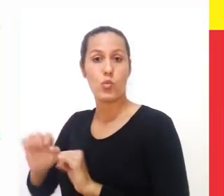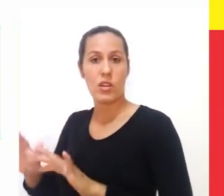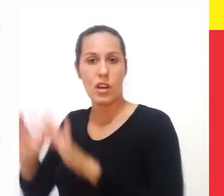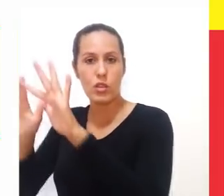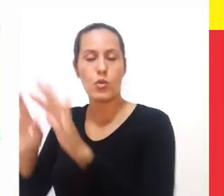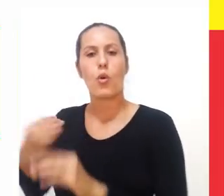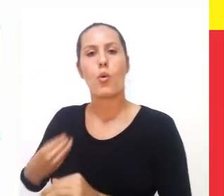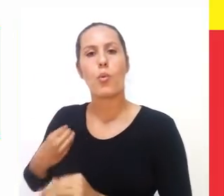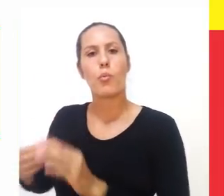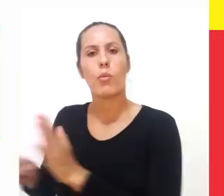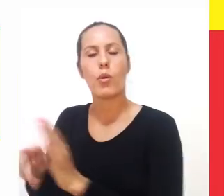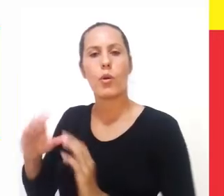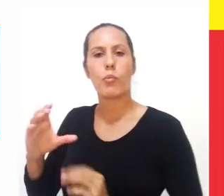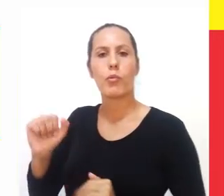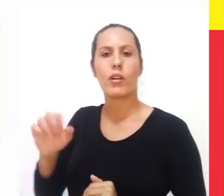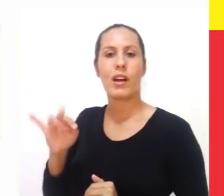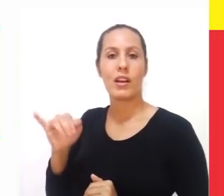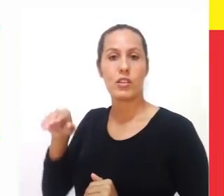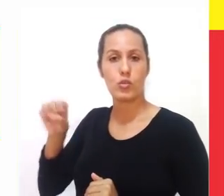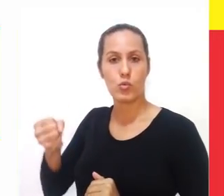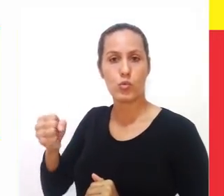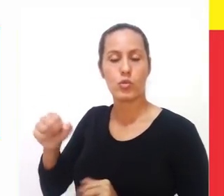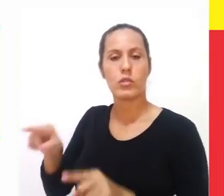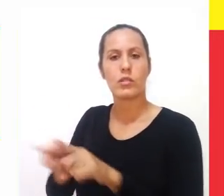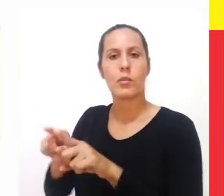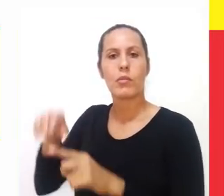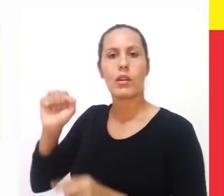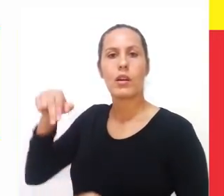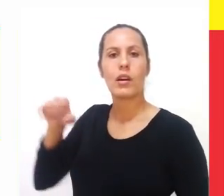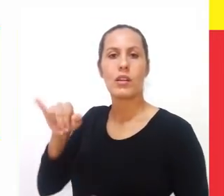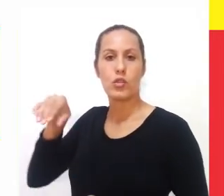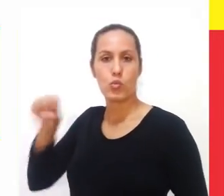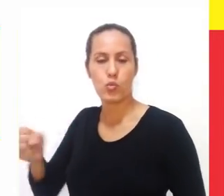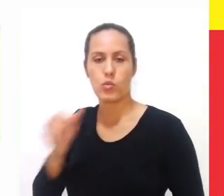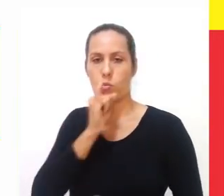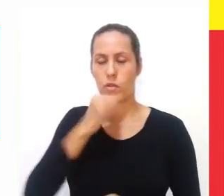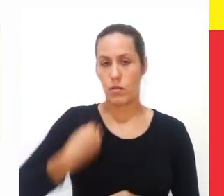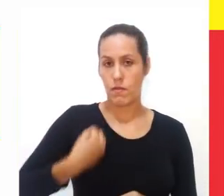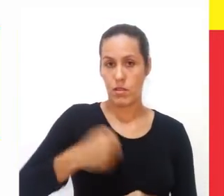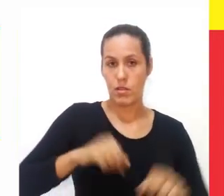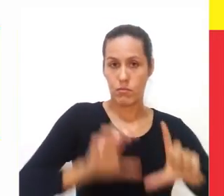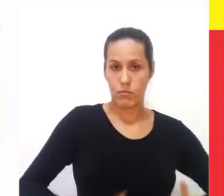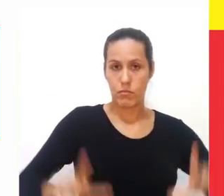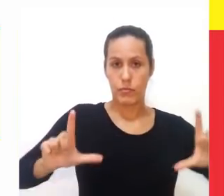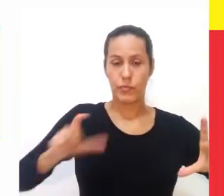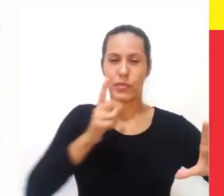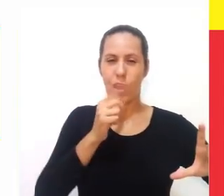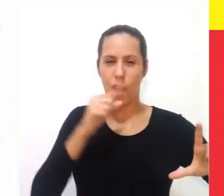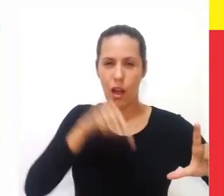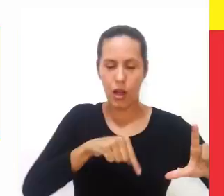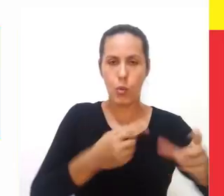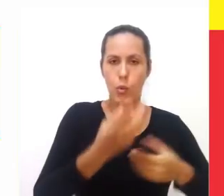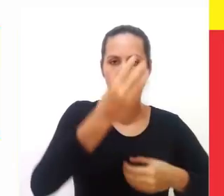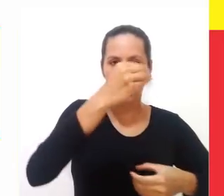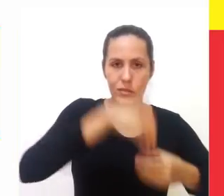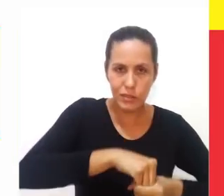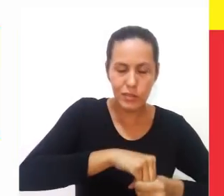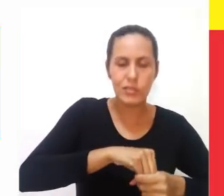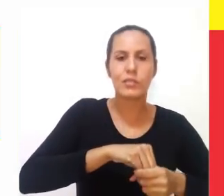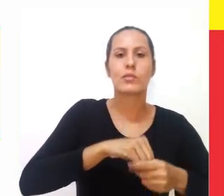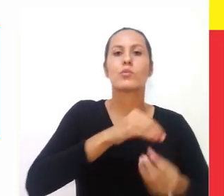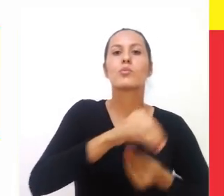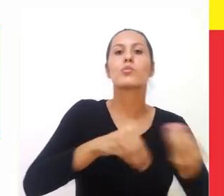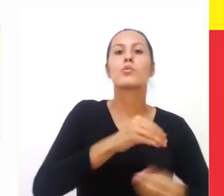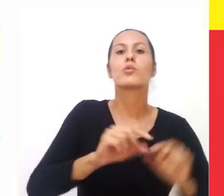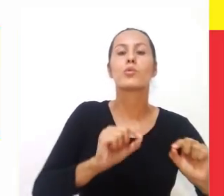ânions. Aí você vê aí um composto iônico, né, em que na água vai estar presente na imagem aí uma